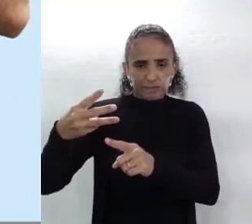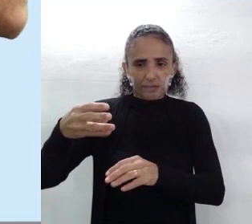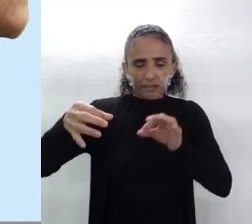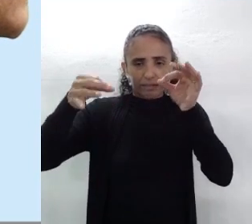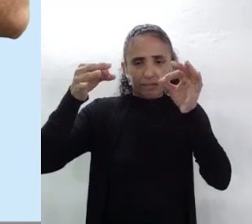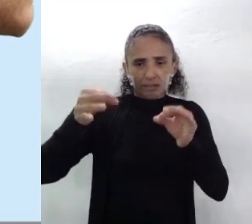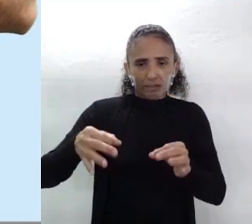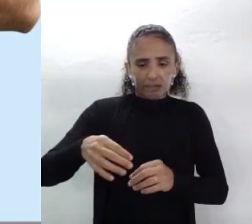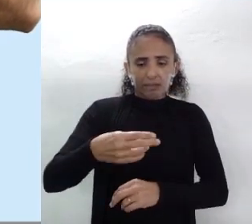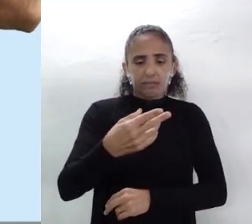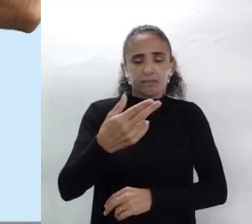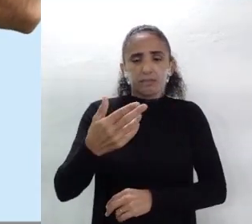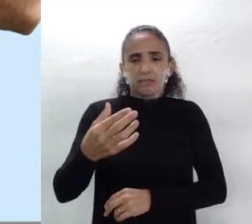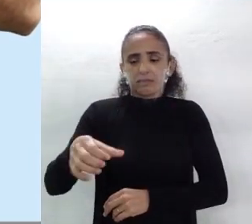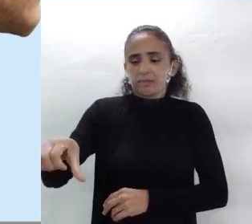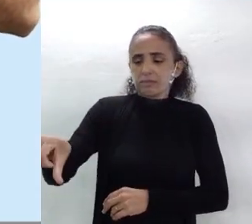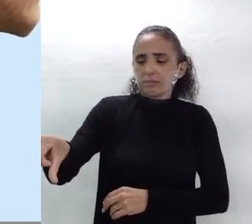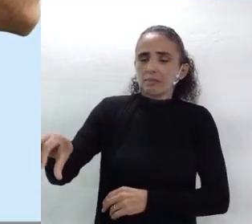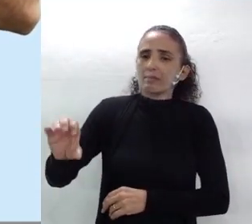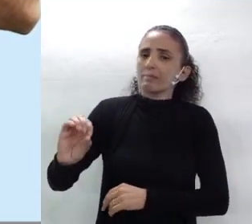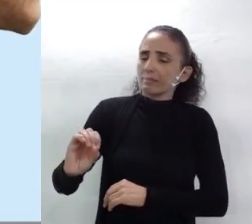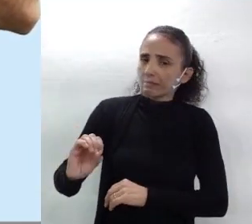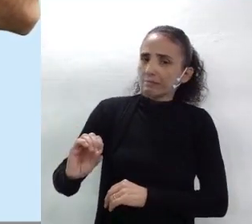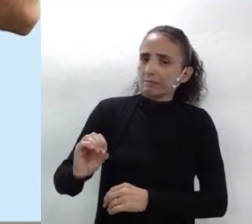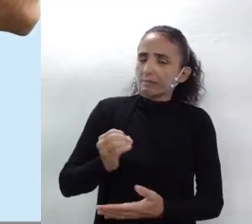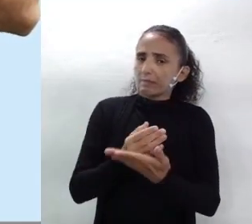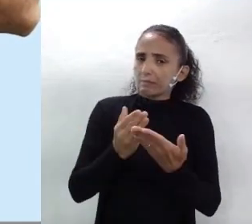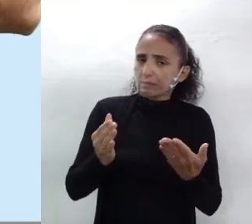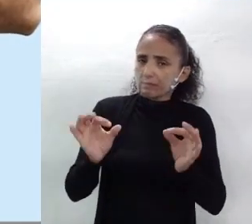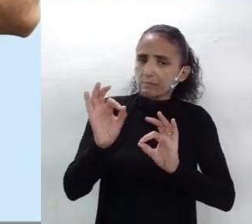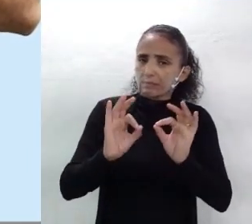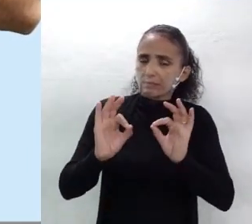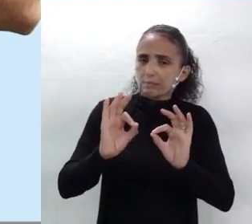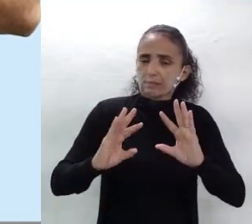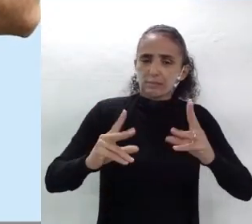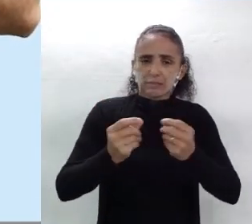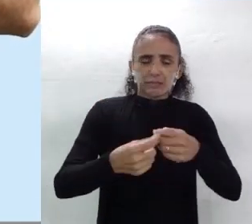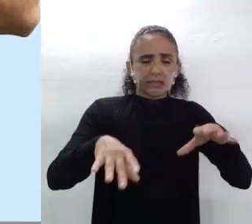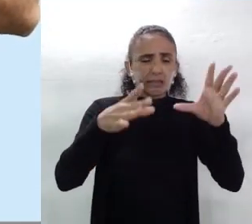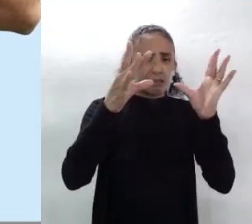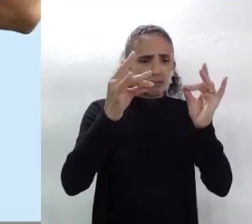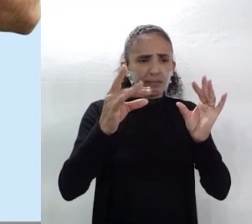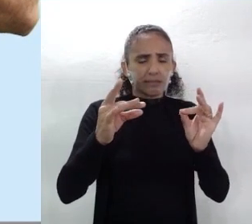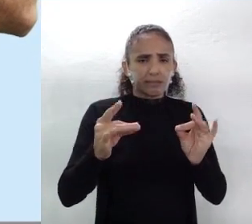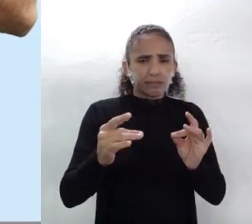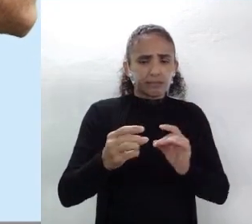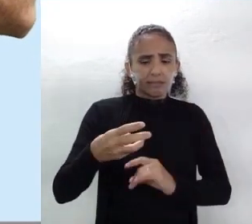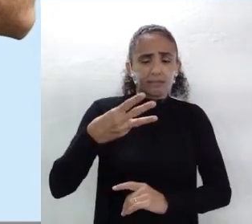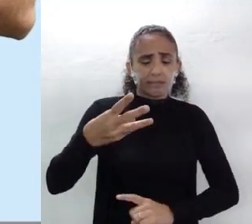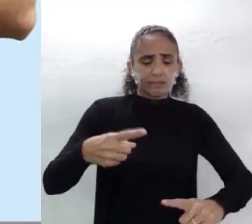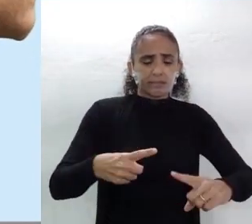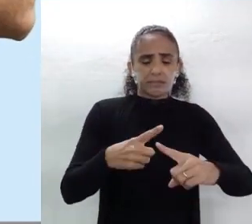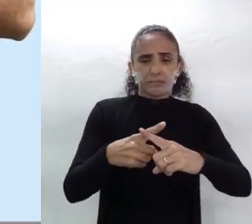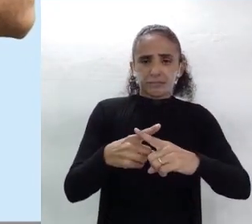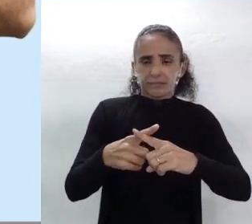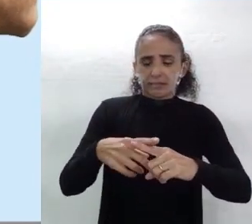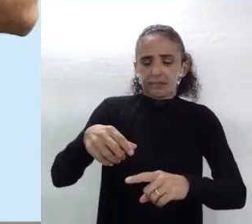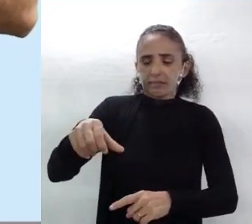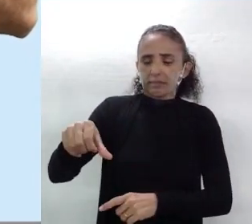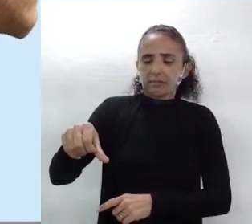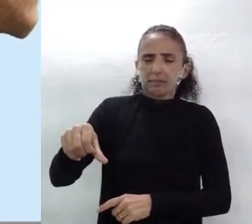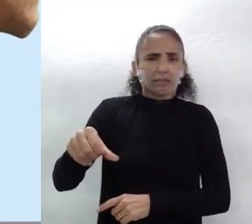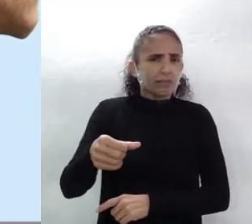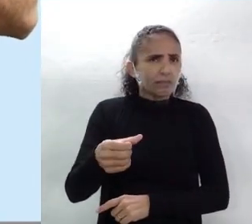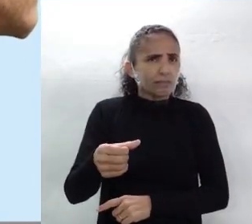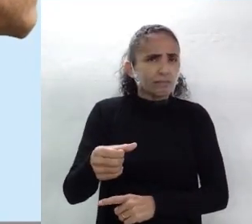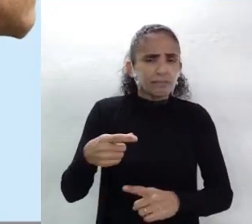igual a 90. Então qual é a carta, qual o valor que essa carta está ocultando? 3 vezes essa carta é igual a 90. Ah,